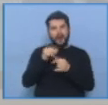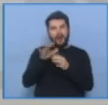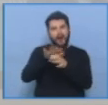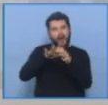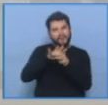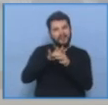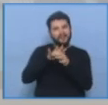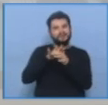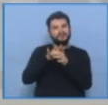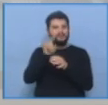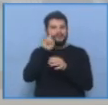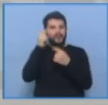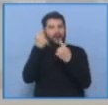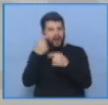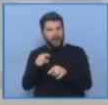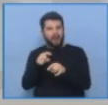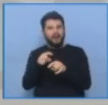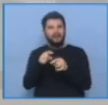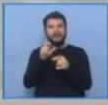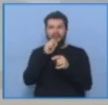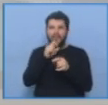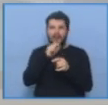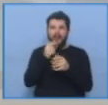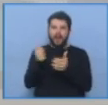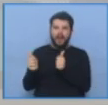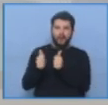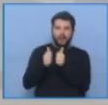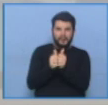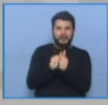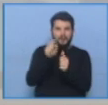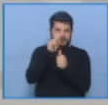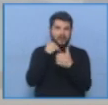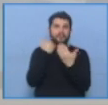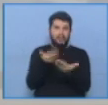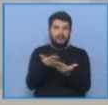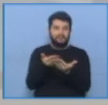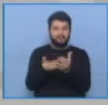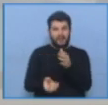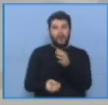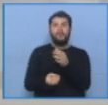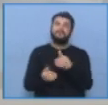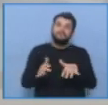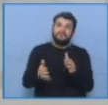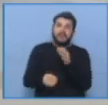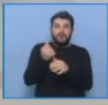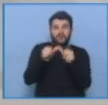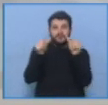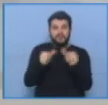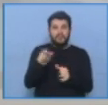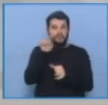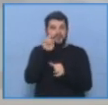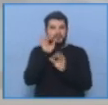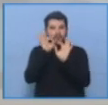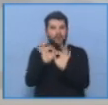ambientes também seguros que de algum modo as podiam acompanhar e as podiam proteger. Então, criou-se este sistema de proteção e